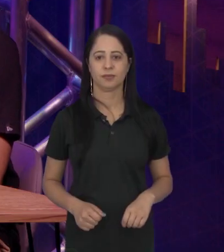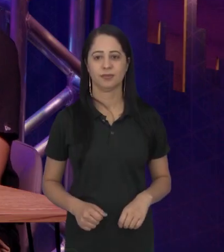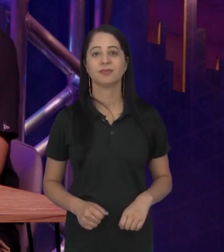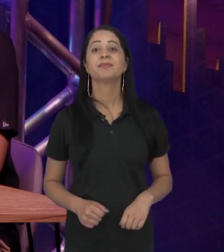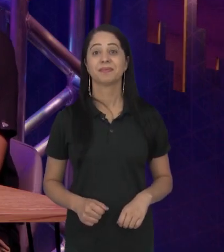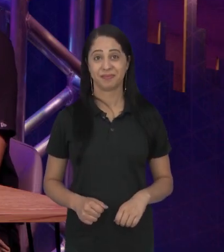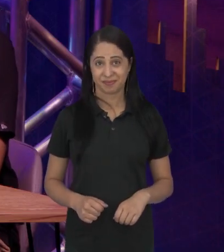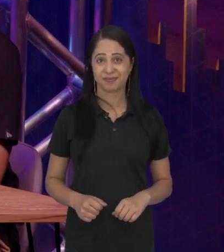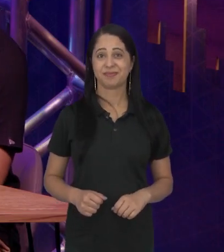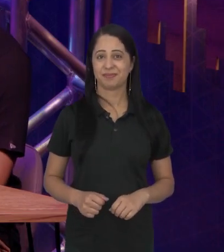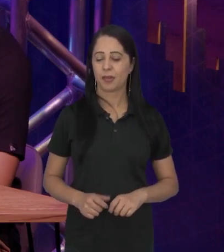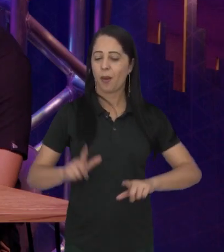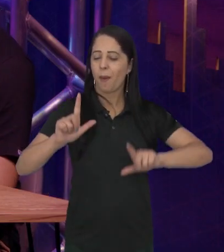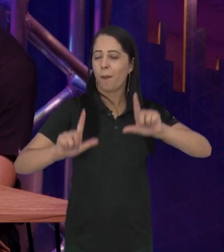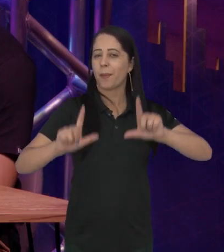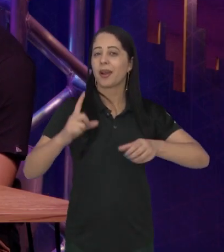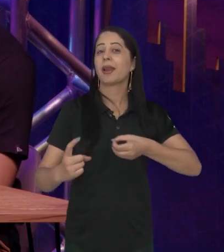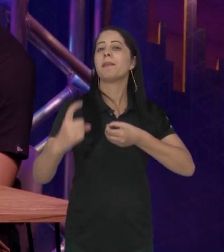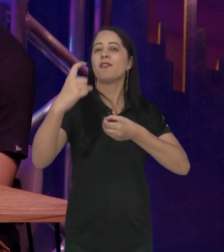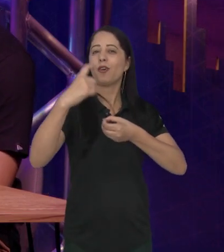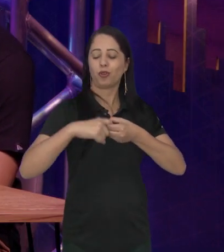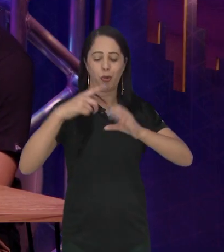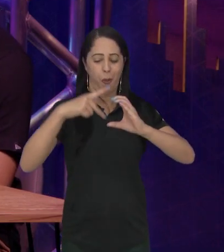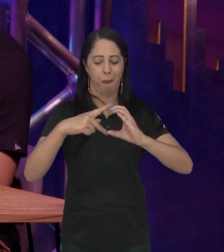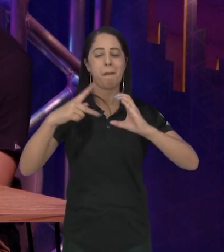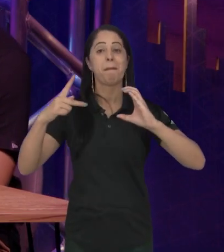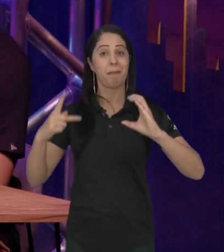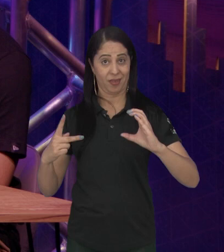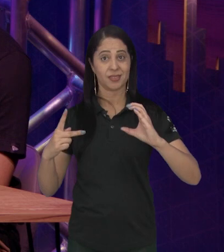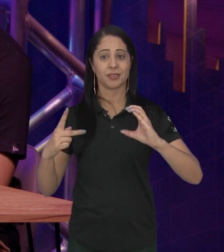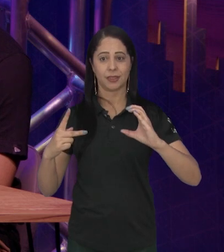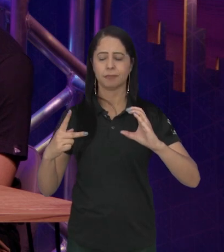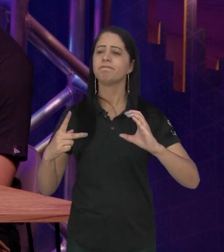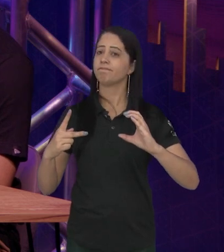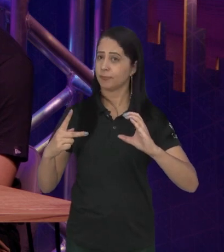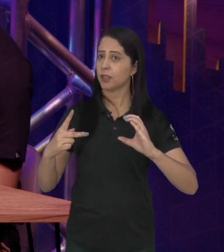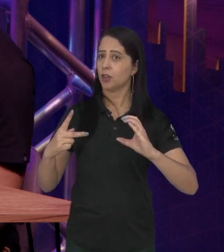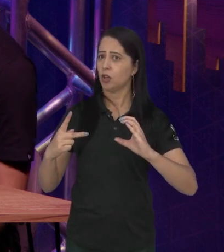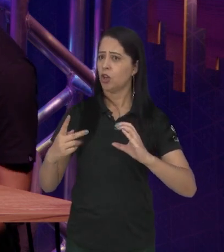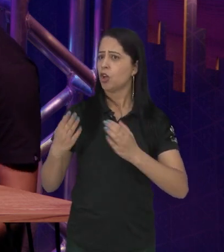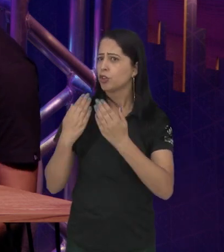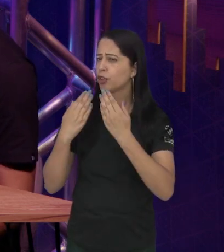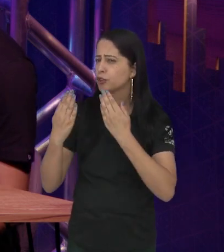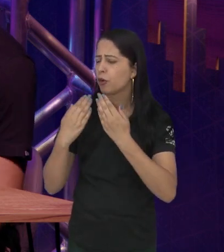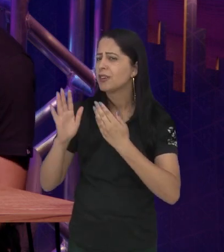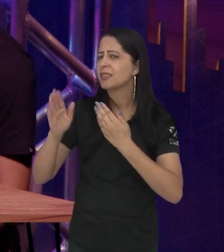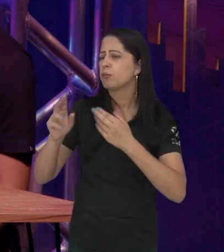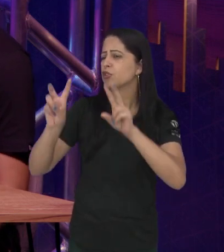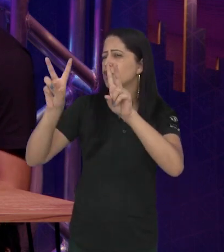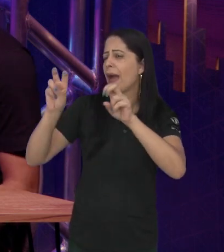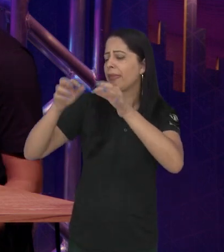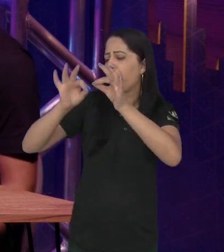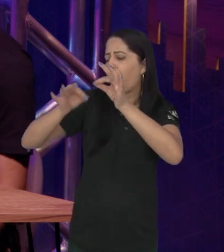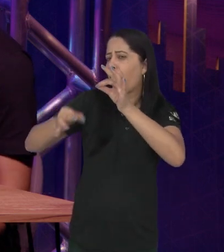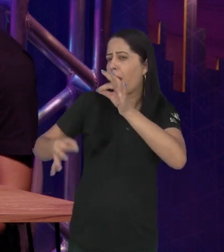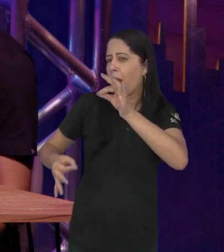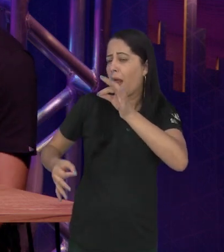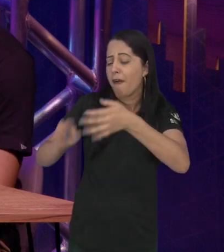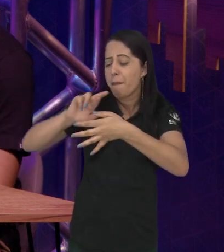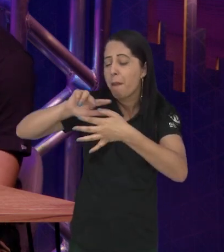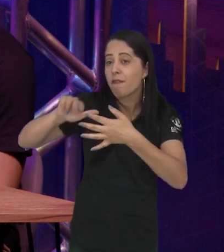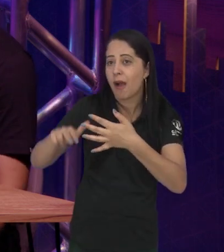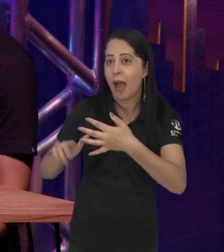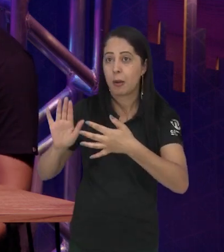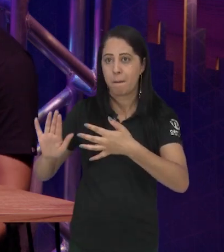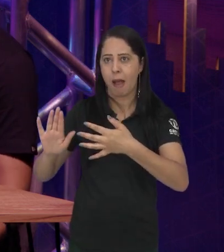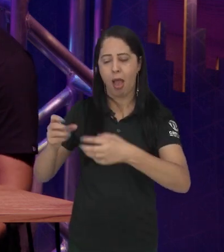É isso aí, galera. Estamos de volta aqui no Pode Ser. E vi que a gente falou de um monte de coisa, mas eu acho que assim, o Oscar,